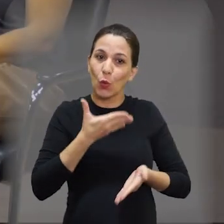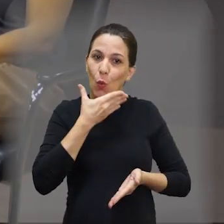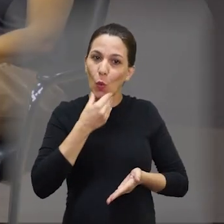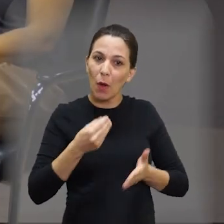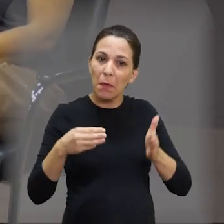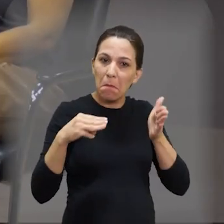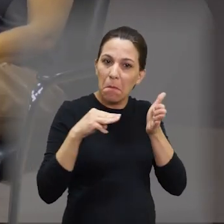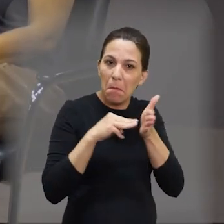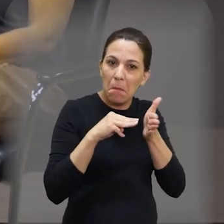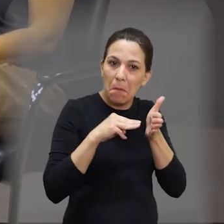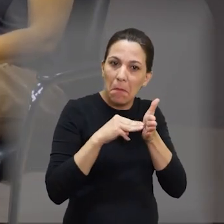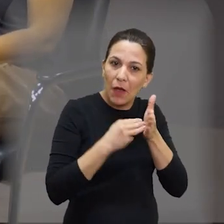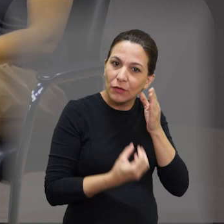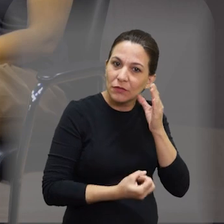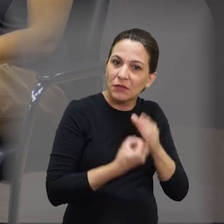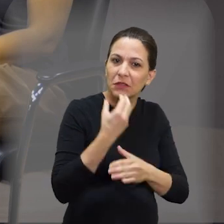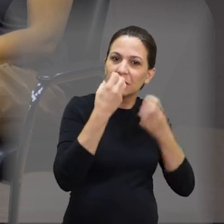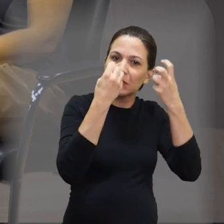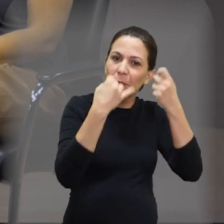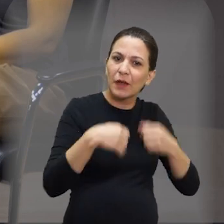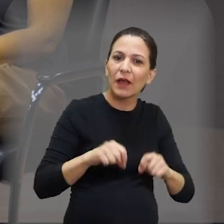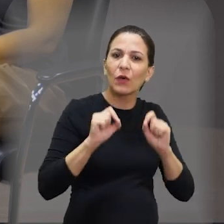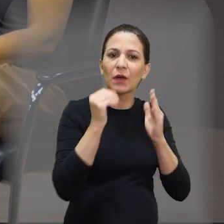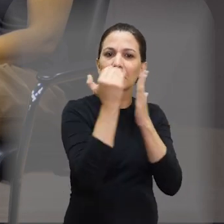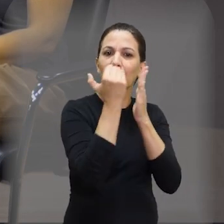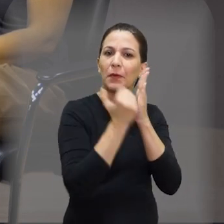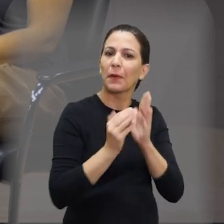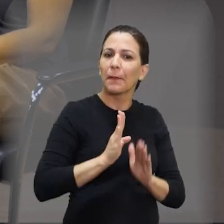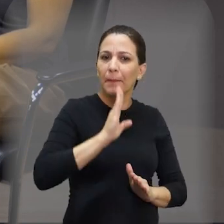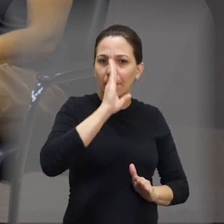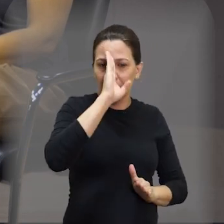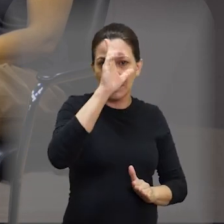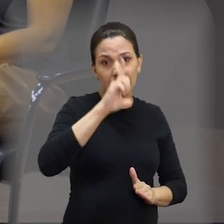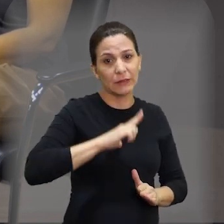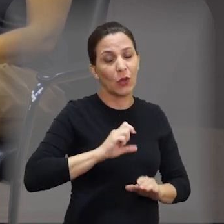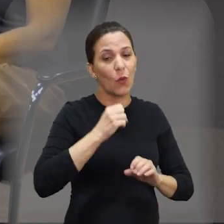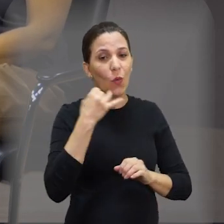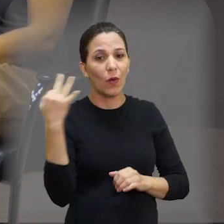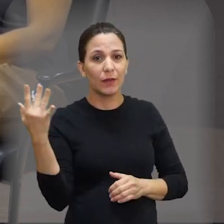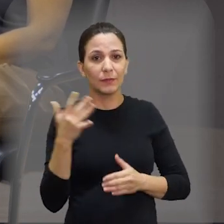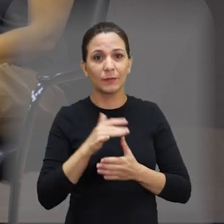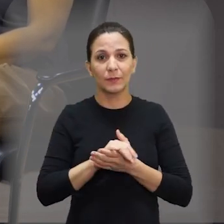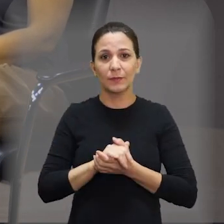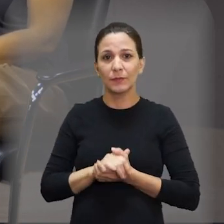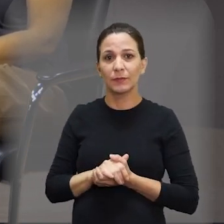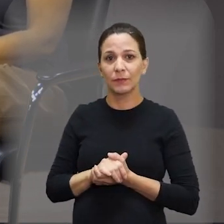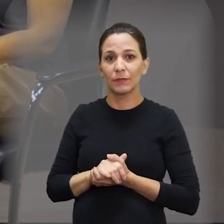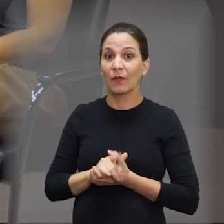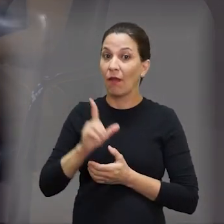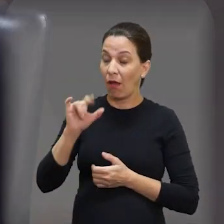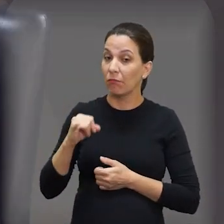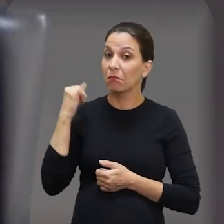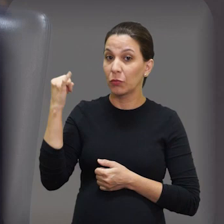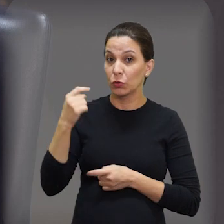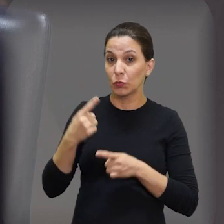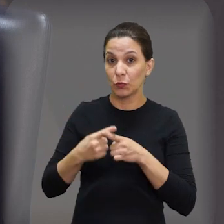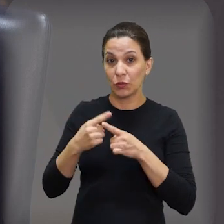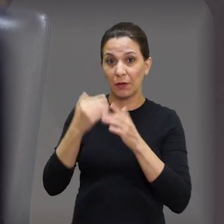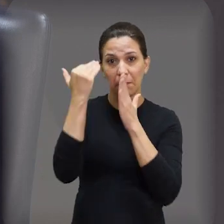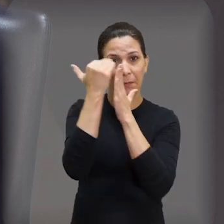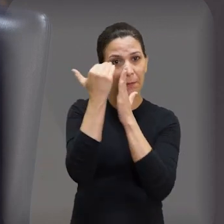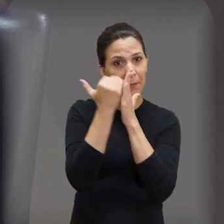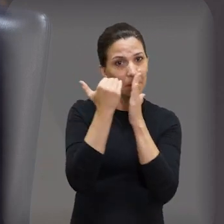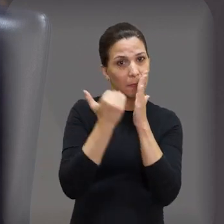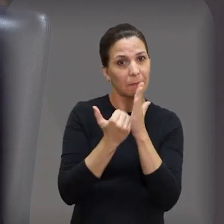Blandina, o criador do método, ele fala sobre alguns princípios que norteiam a prática. Quais são eles? Isso é muito importante, porque esses são os